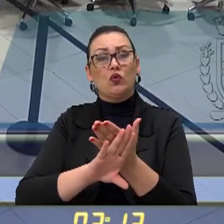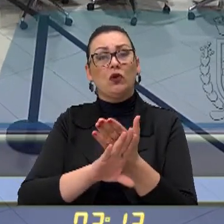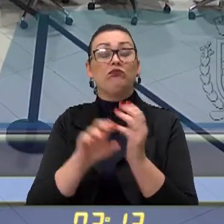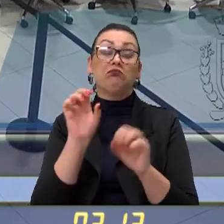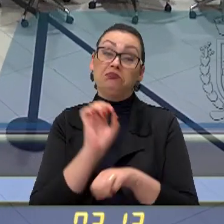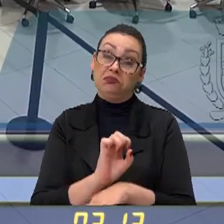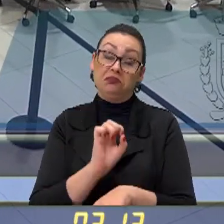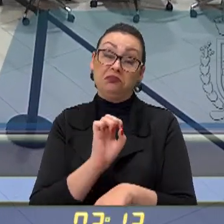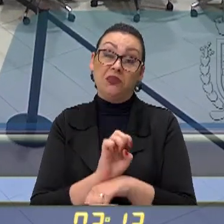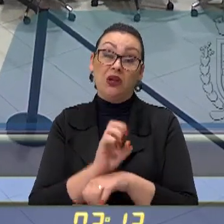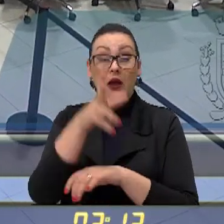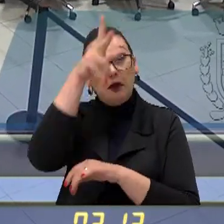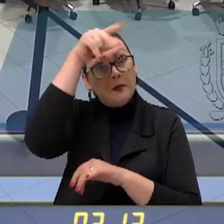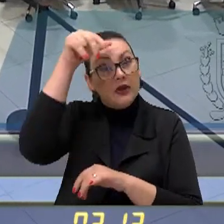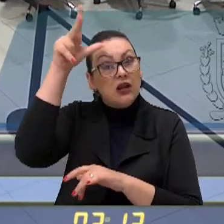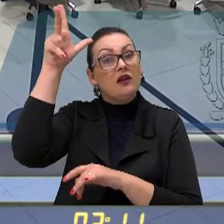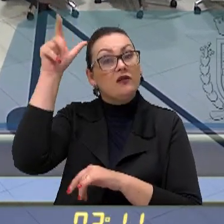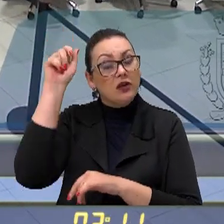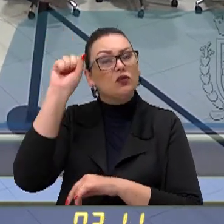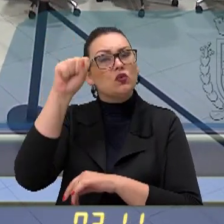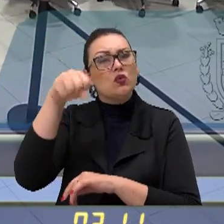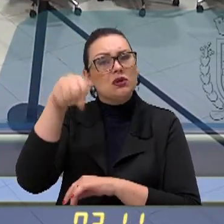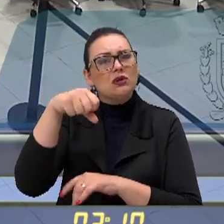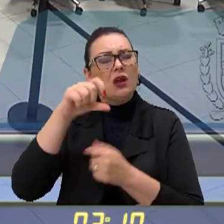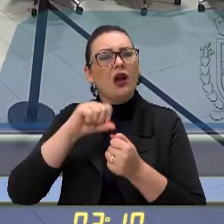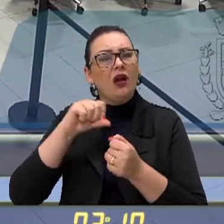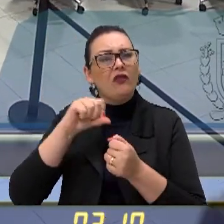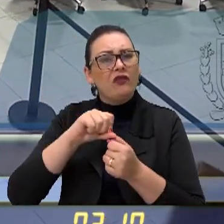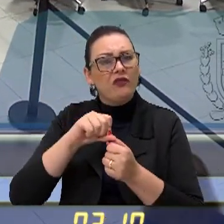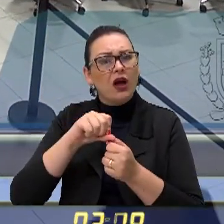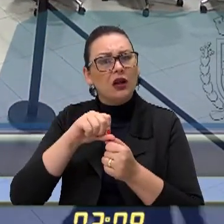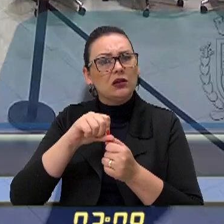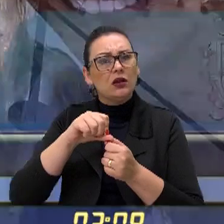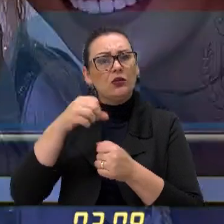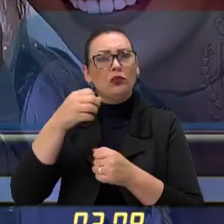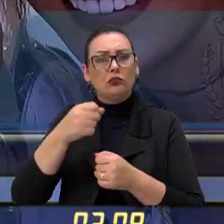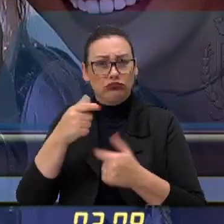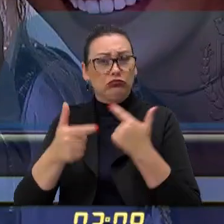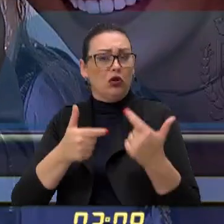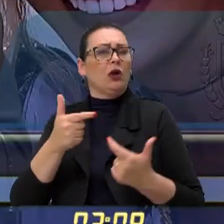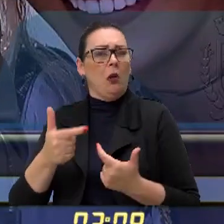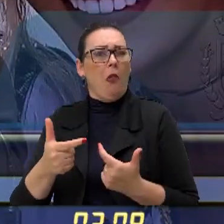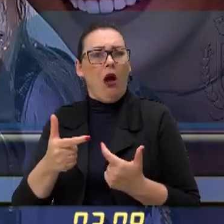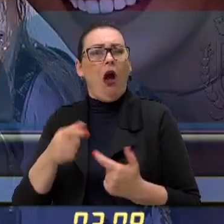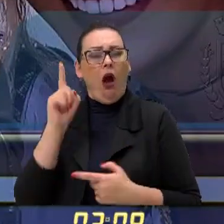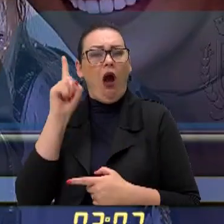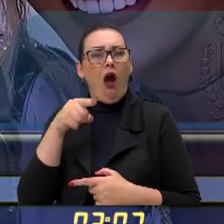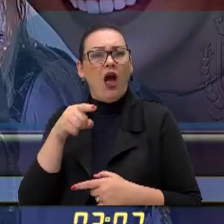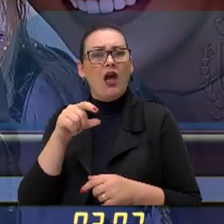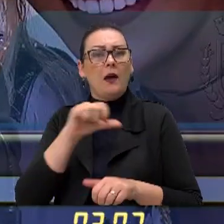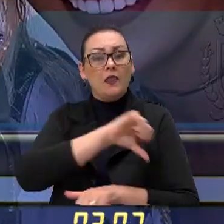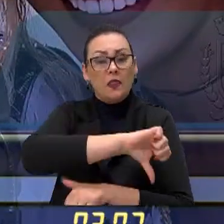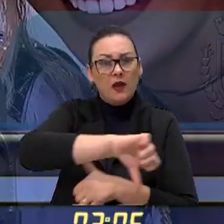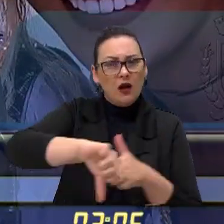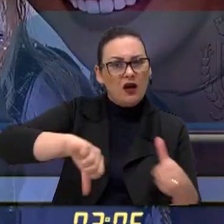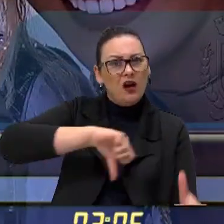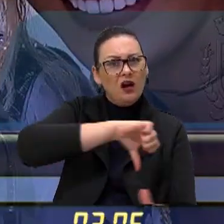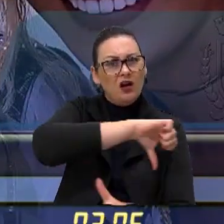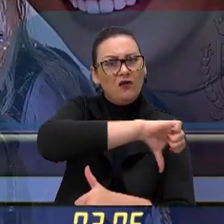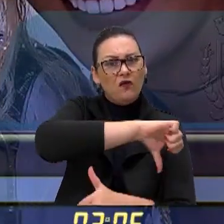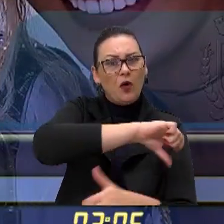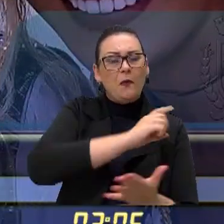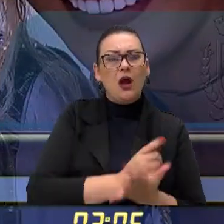vamos esperar que o Executivo, sim, faça a sua parte, que é colocar e transformar